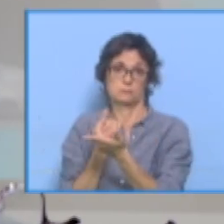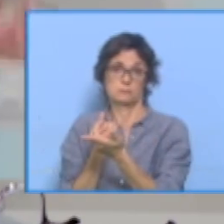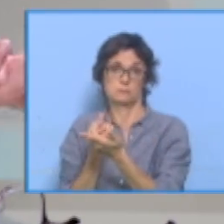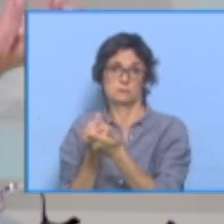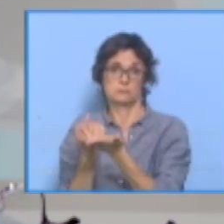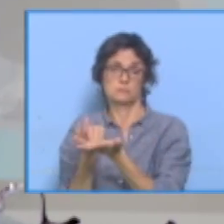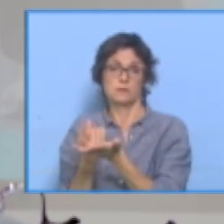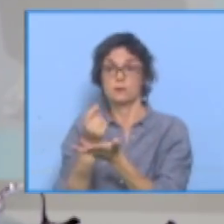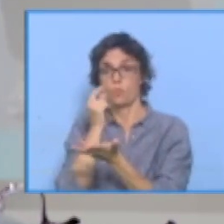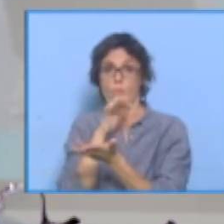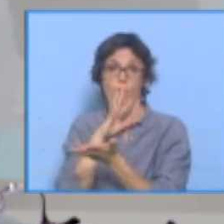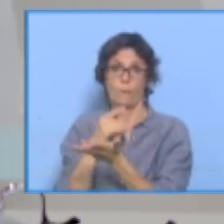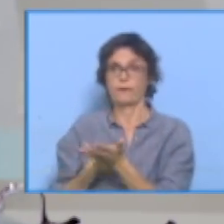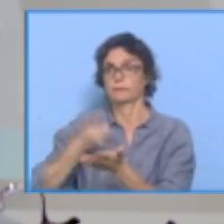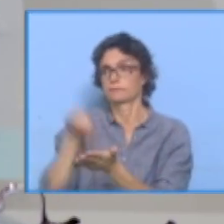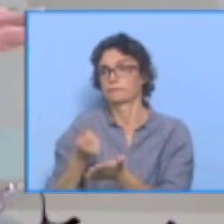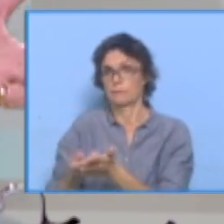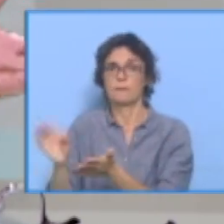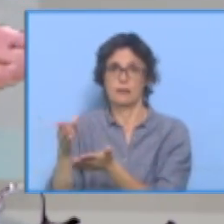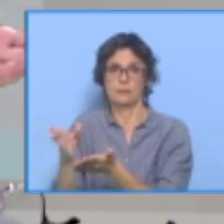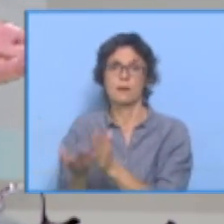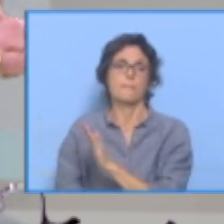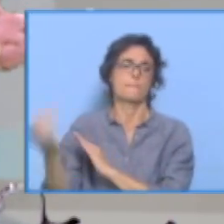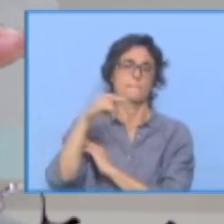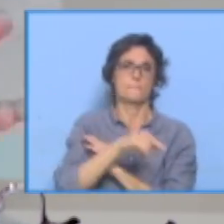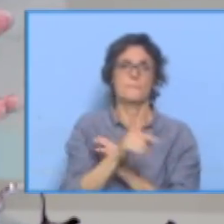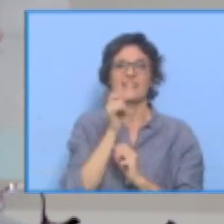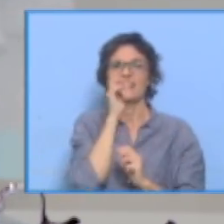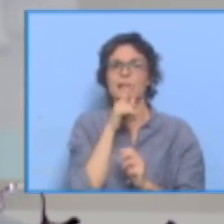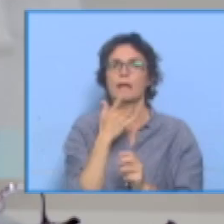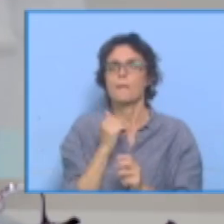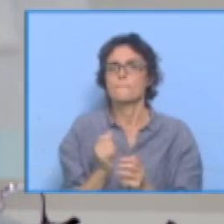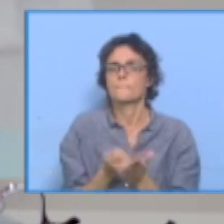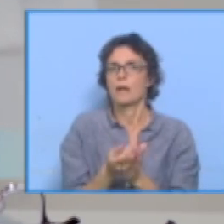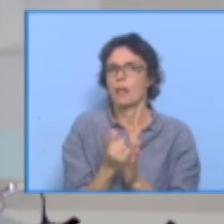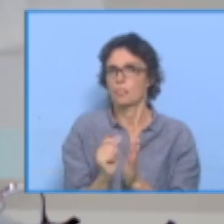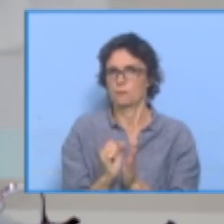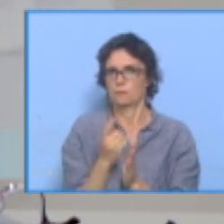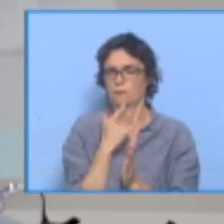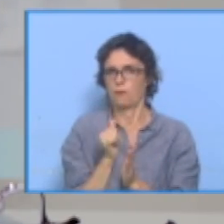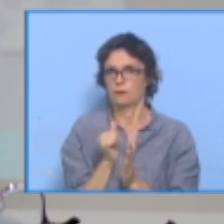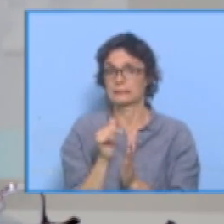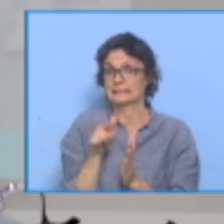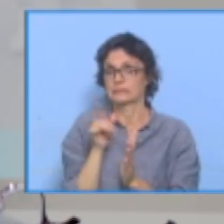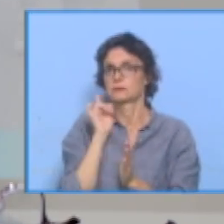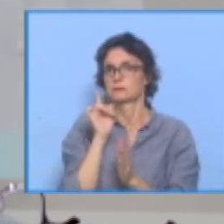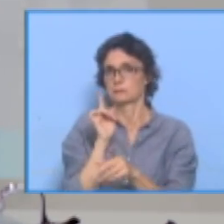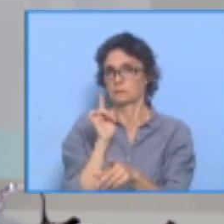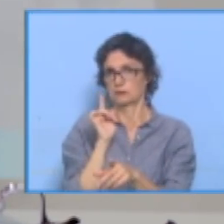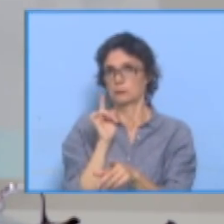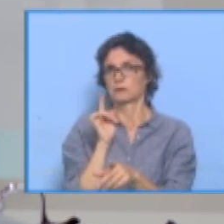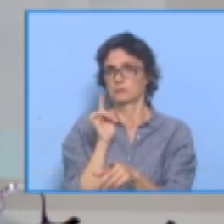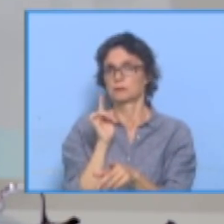mas poderão ficar aí. Os que não podem pagar, e esses são os importantes, digamos, para que